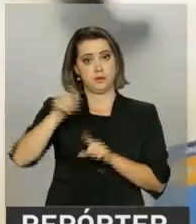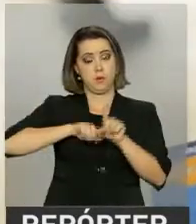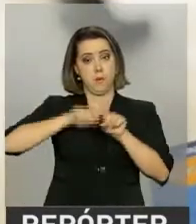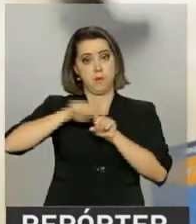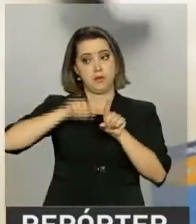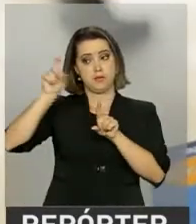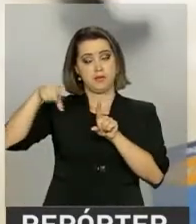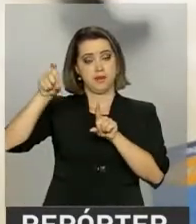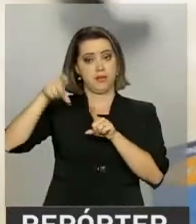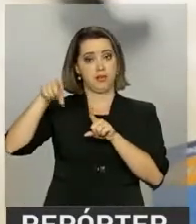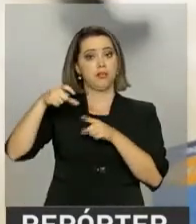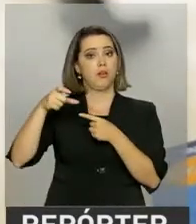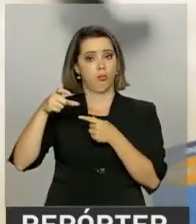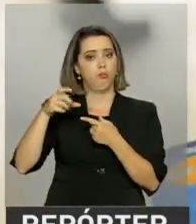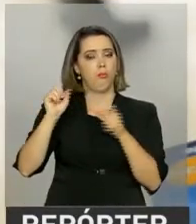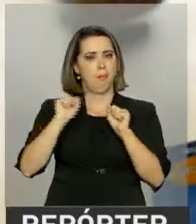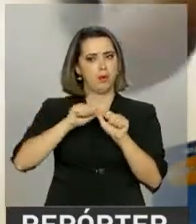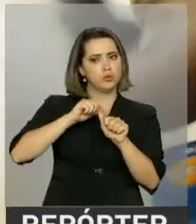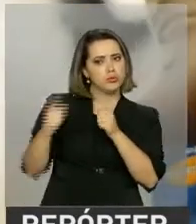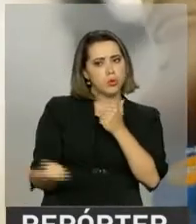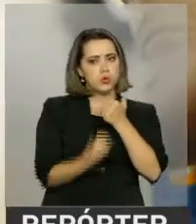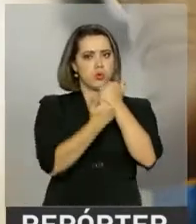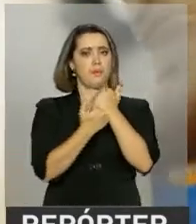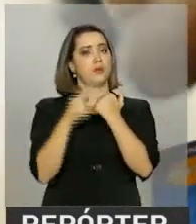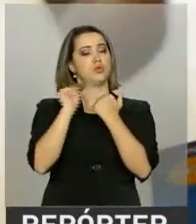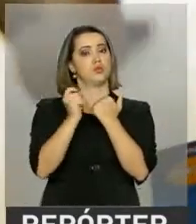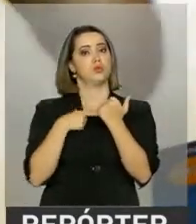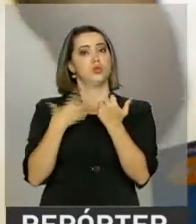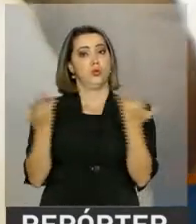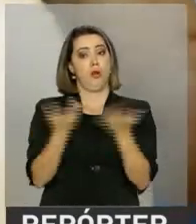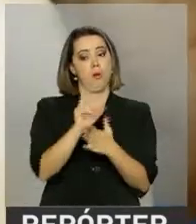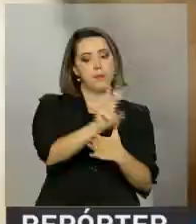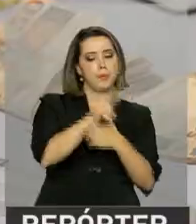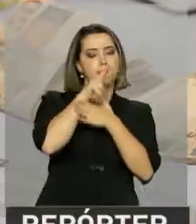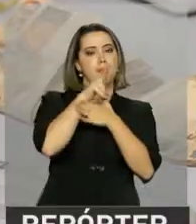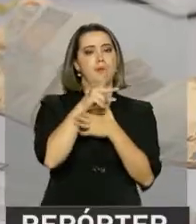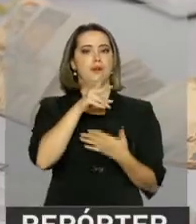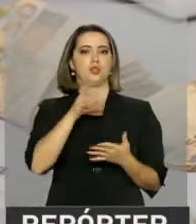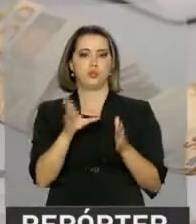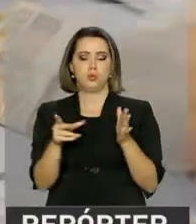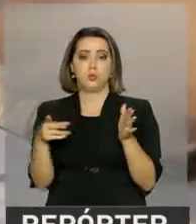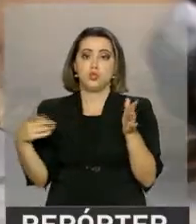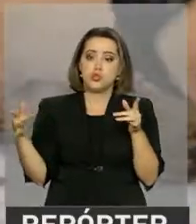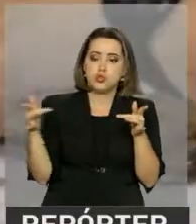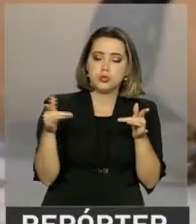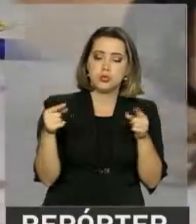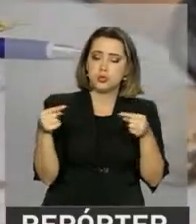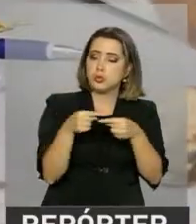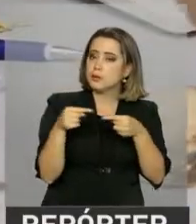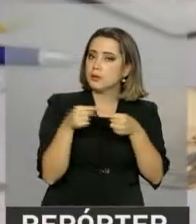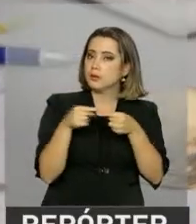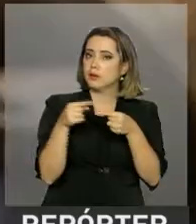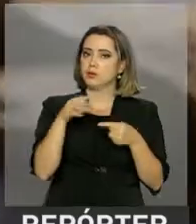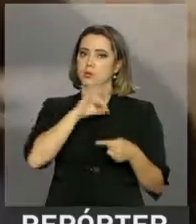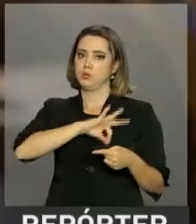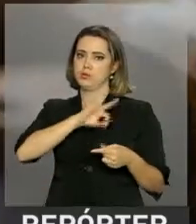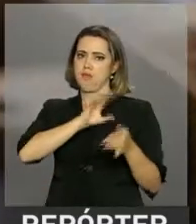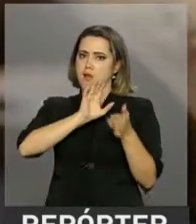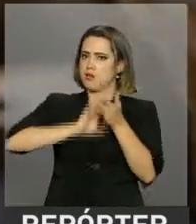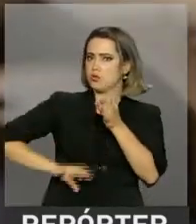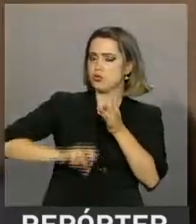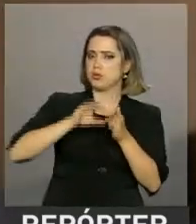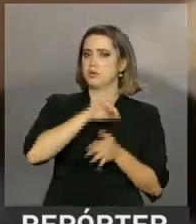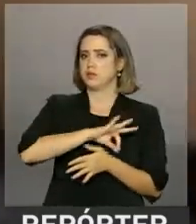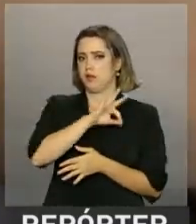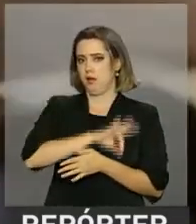vai poder substituir esse crédito pelo consignado uma modalidade de operação que tem o menor